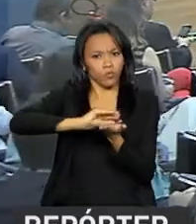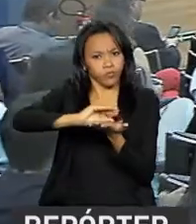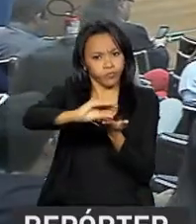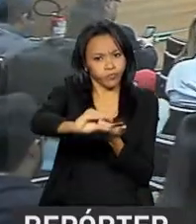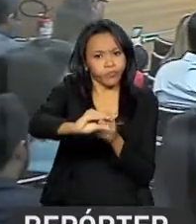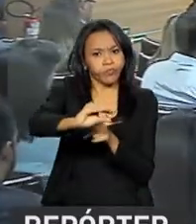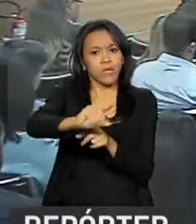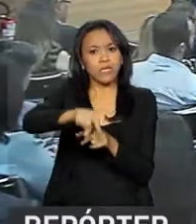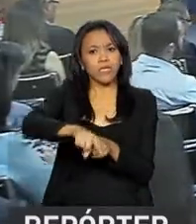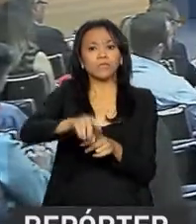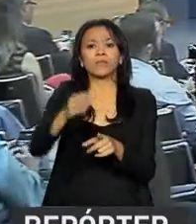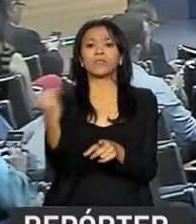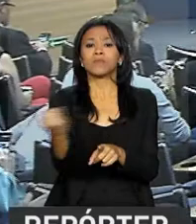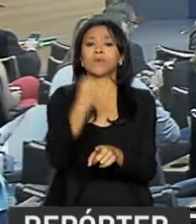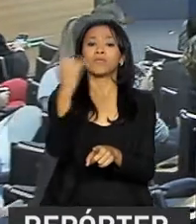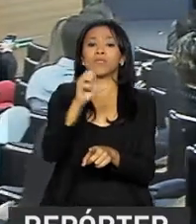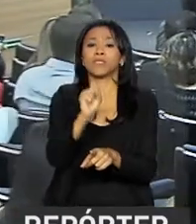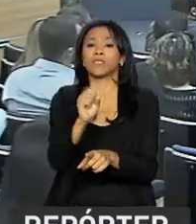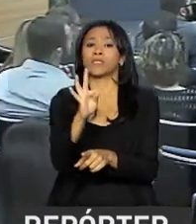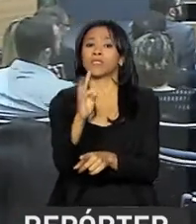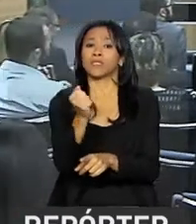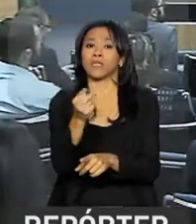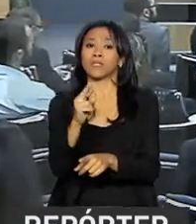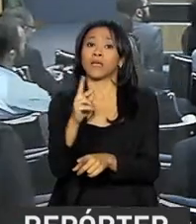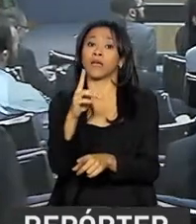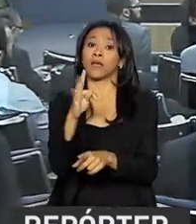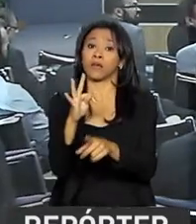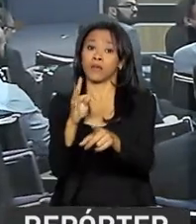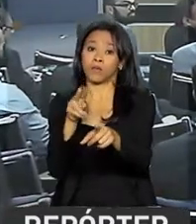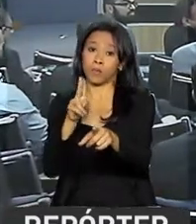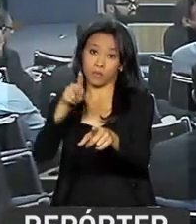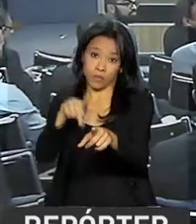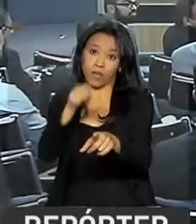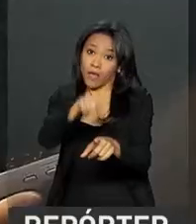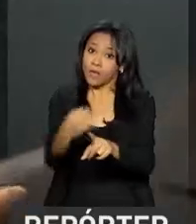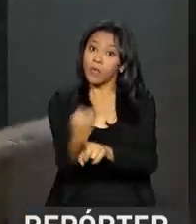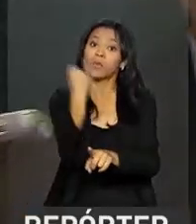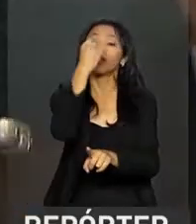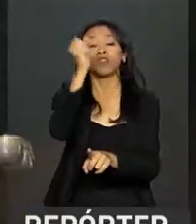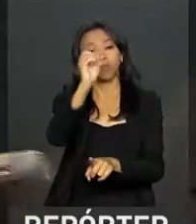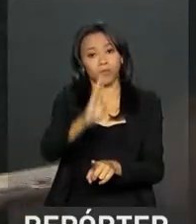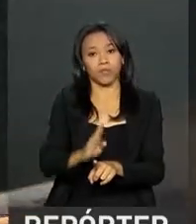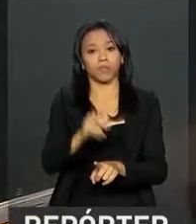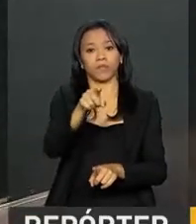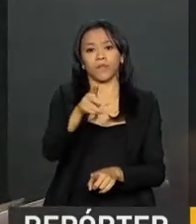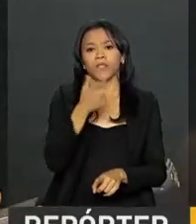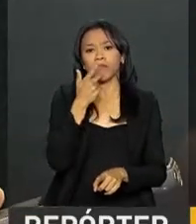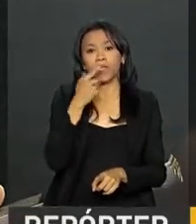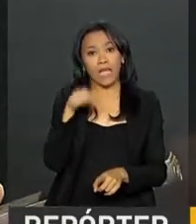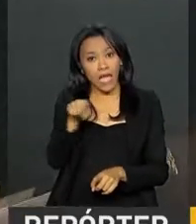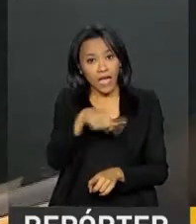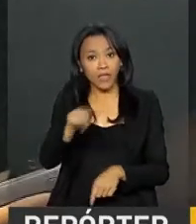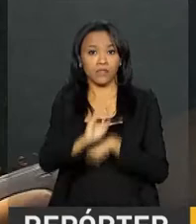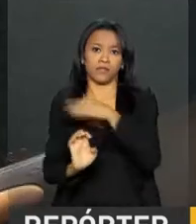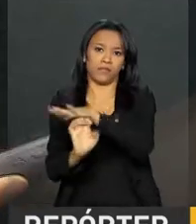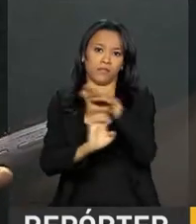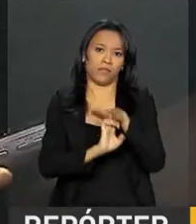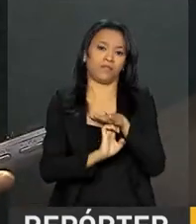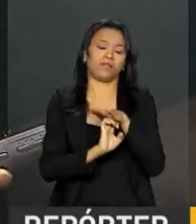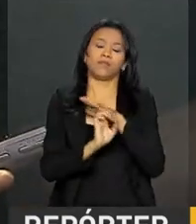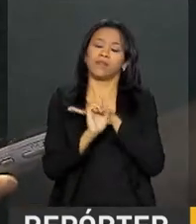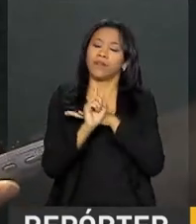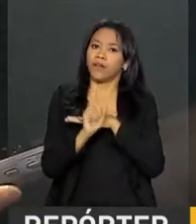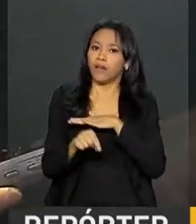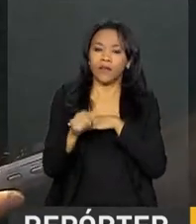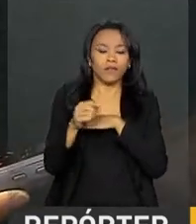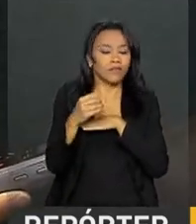são fundamentais para o desenvolvimento econômico e tecnológico do país são a essência do